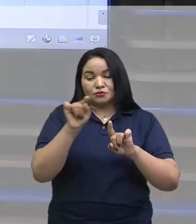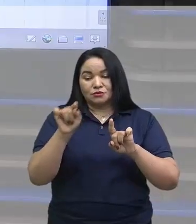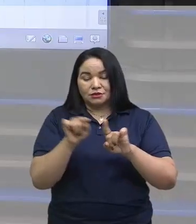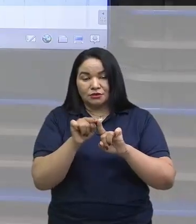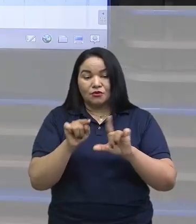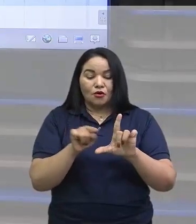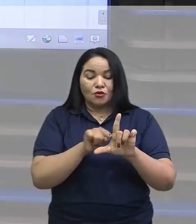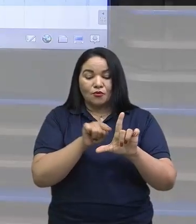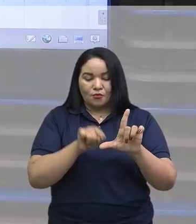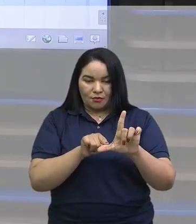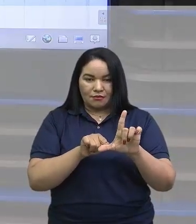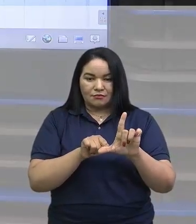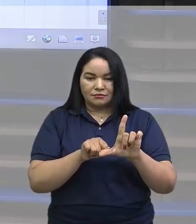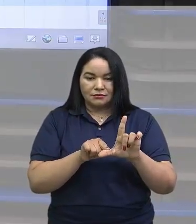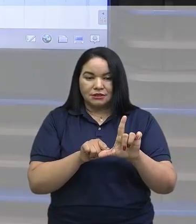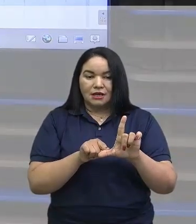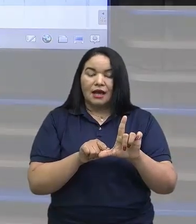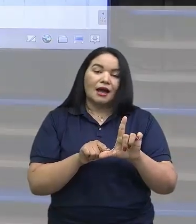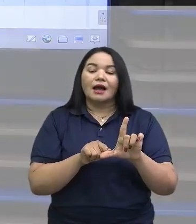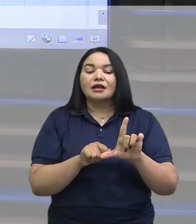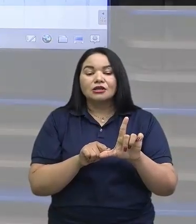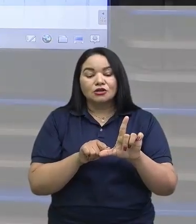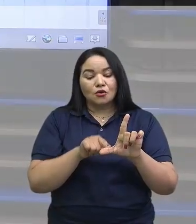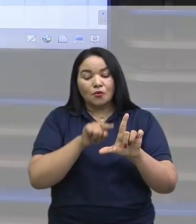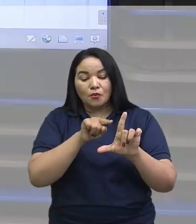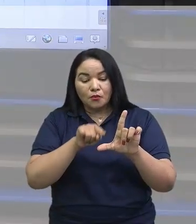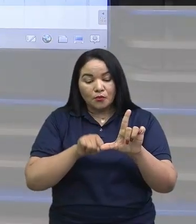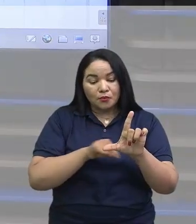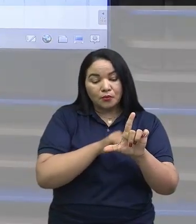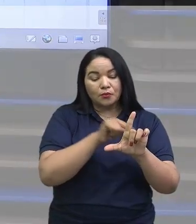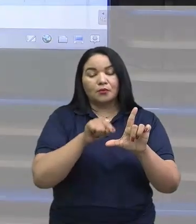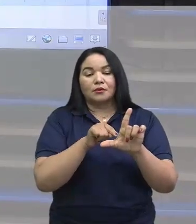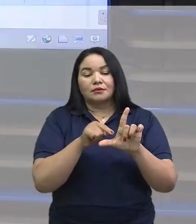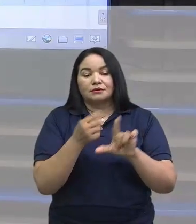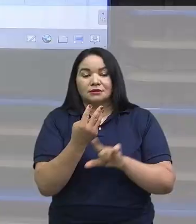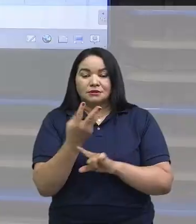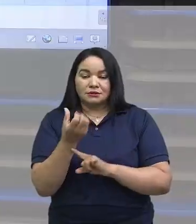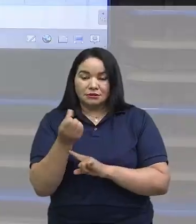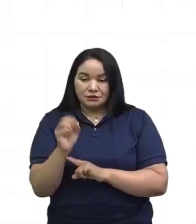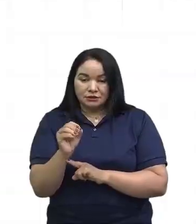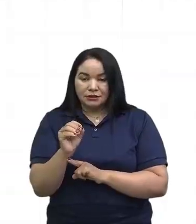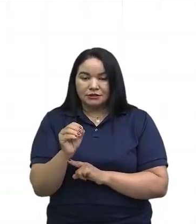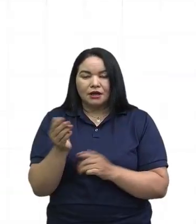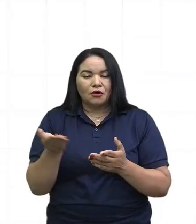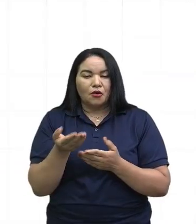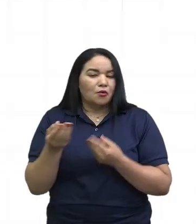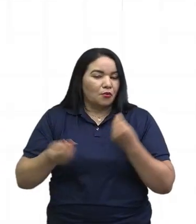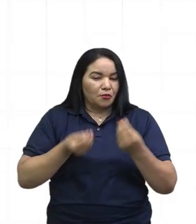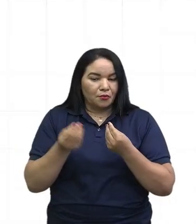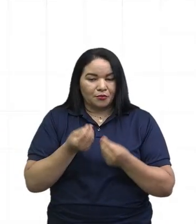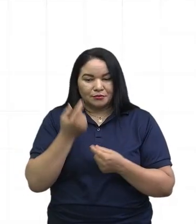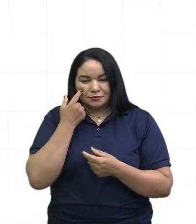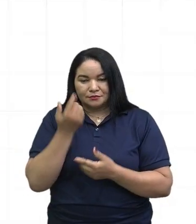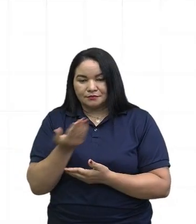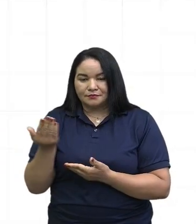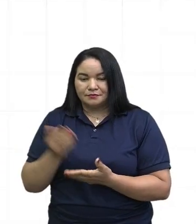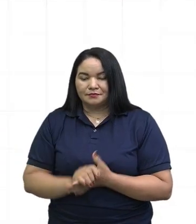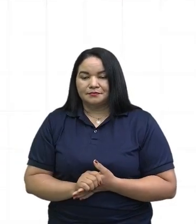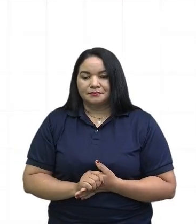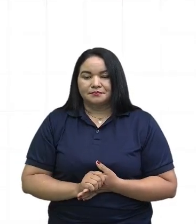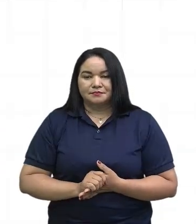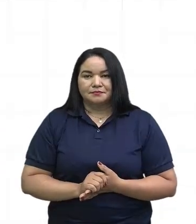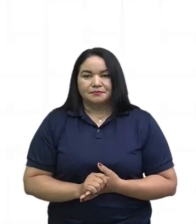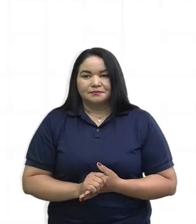completo, ele mede 360 graus, a gente vai ter que responder essa questão. Olha o que diz a questão. Olha aqui na tela. Muito